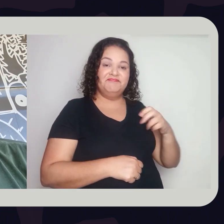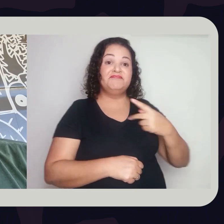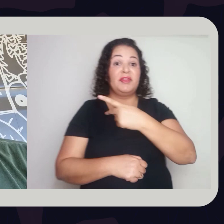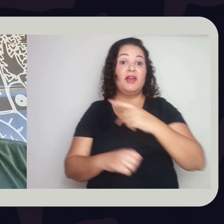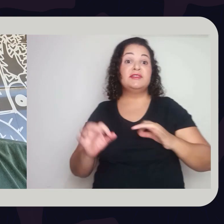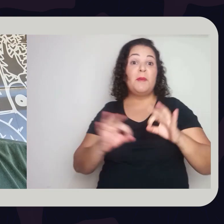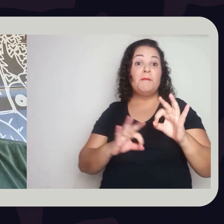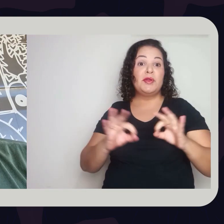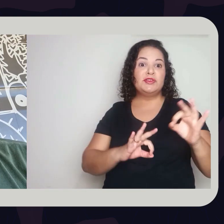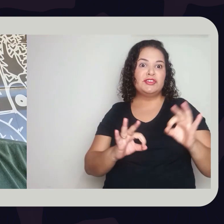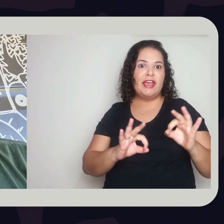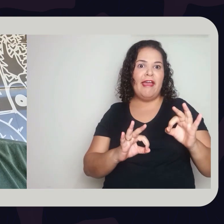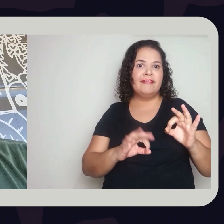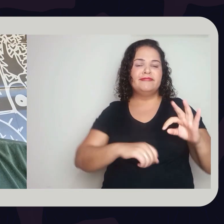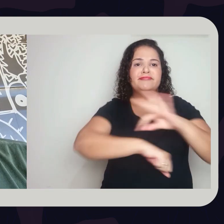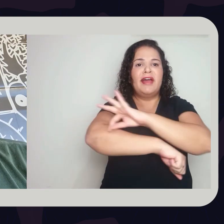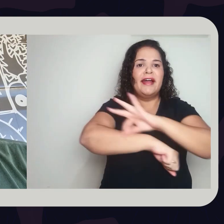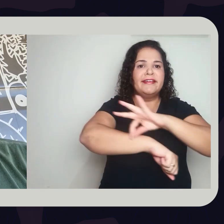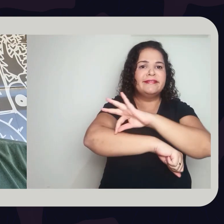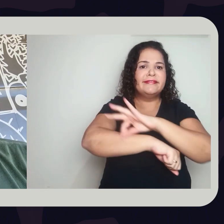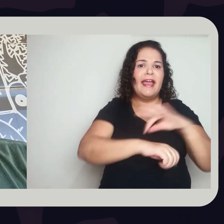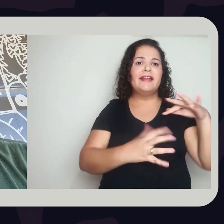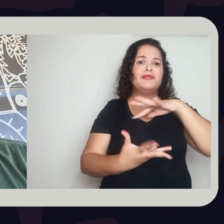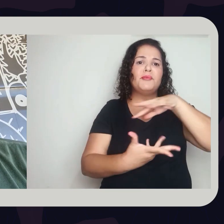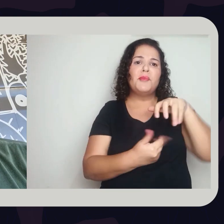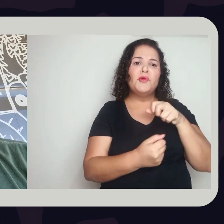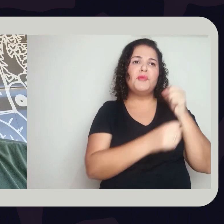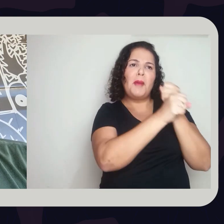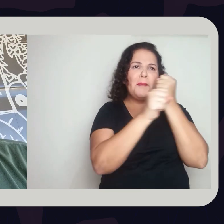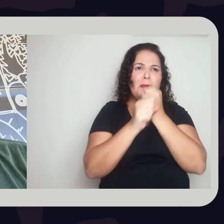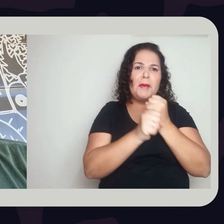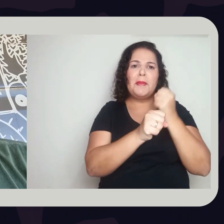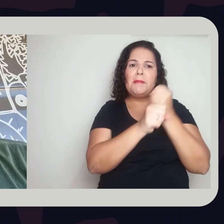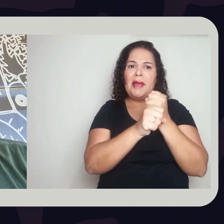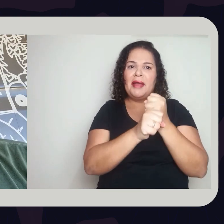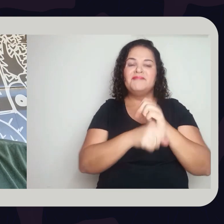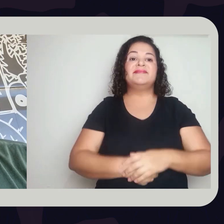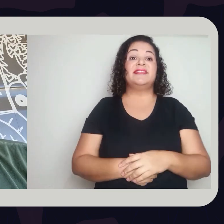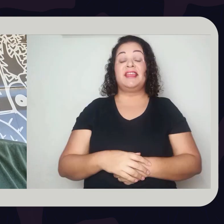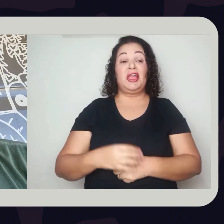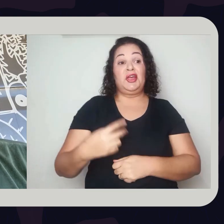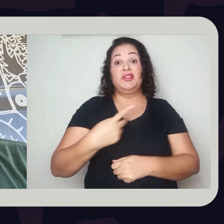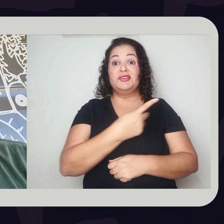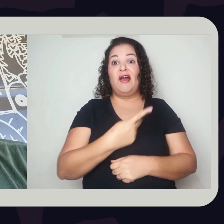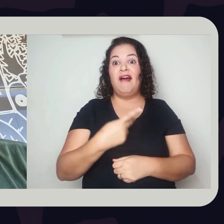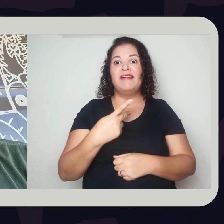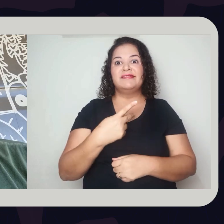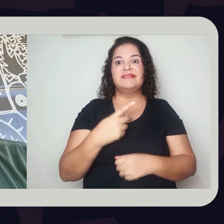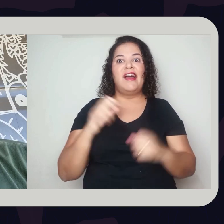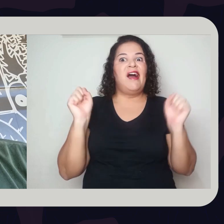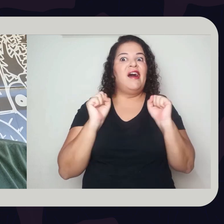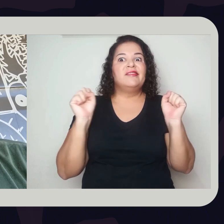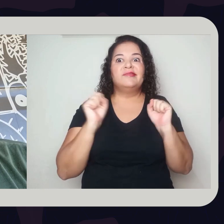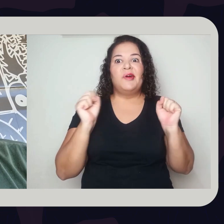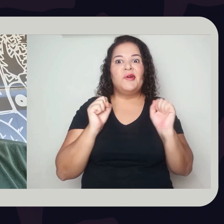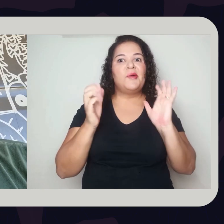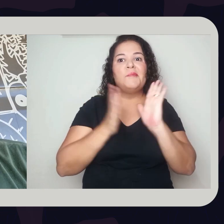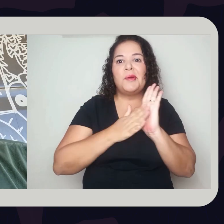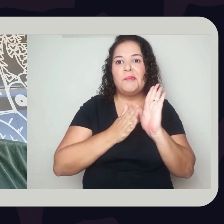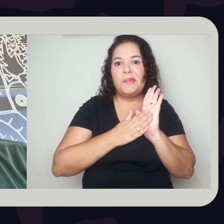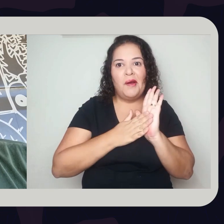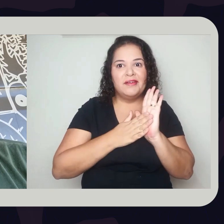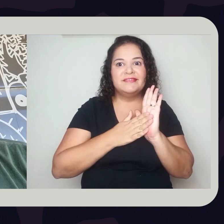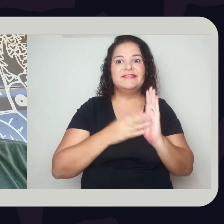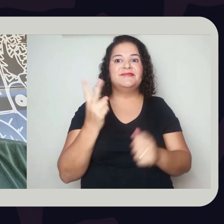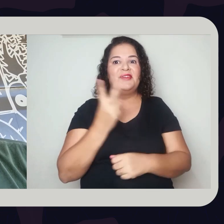é um prazer estar aqui. Obrigada pelo convite, Libras Talk Show. Adoramos a proposta, muito bacana e importante esse trabalho